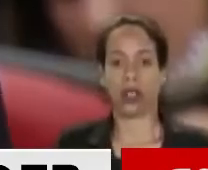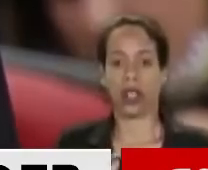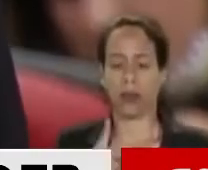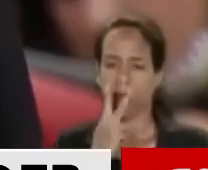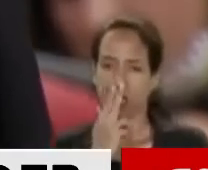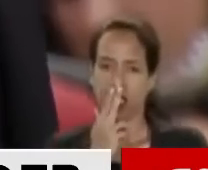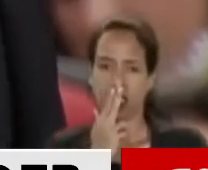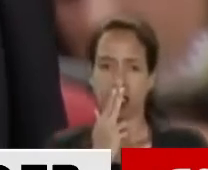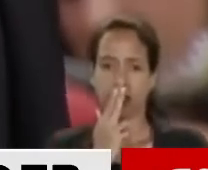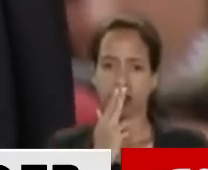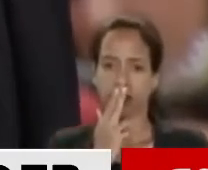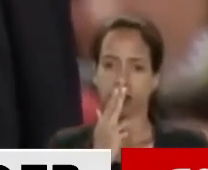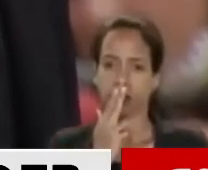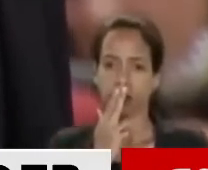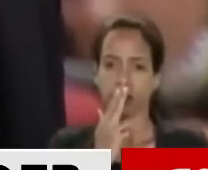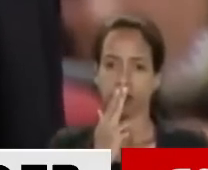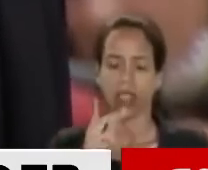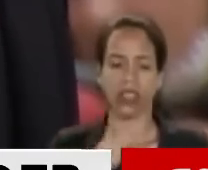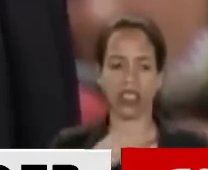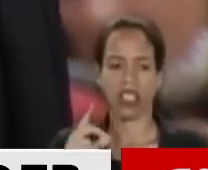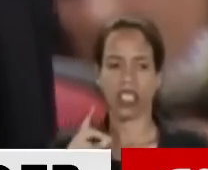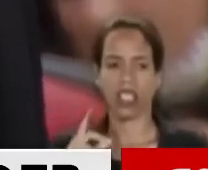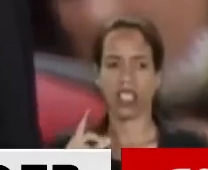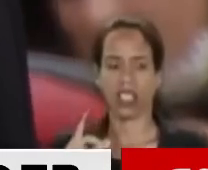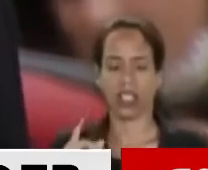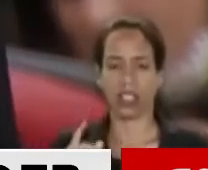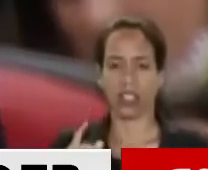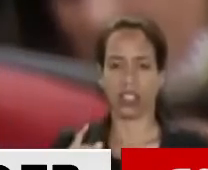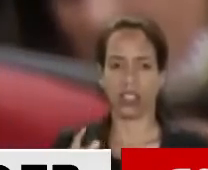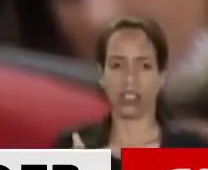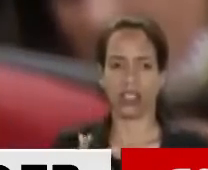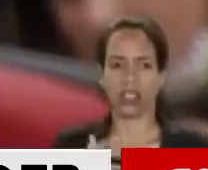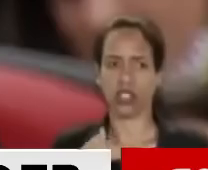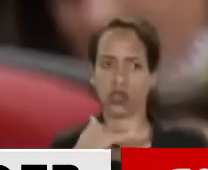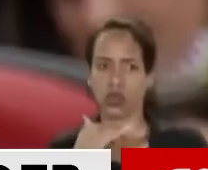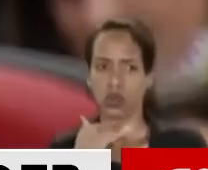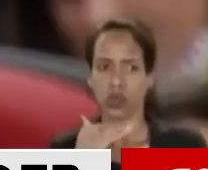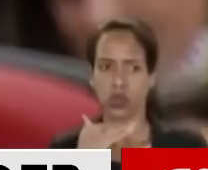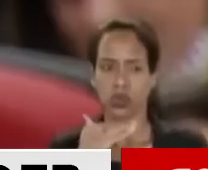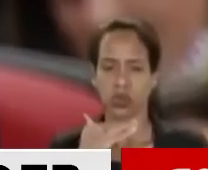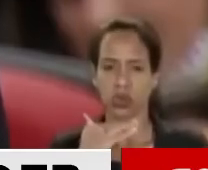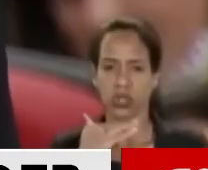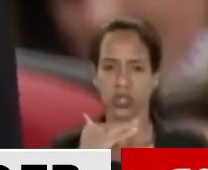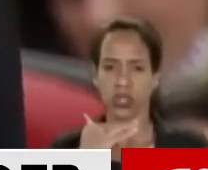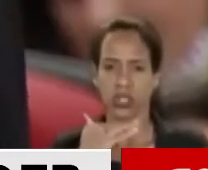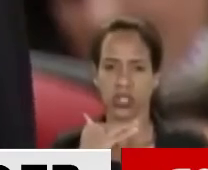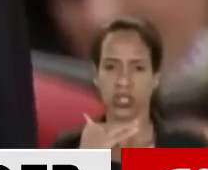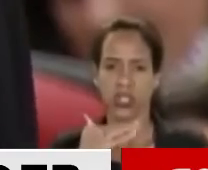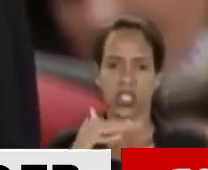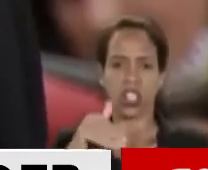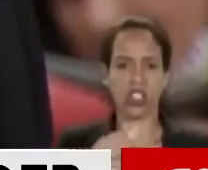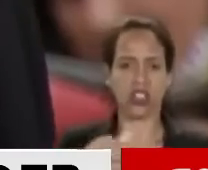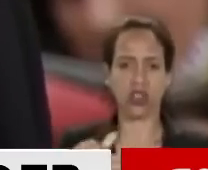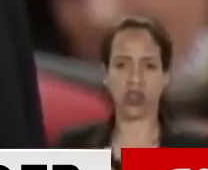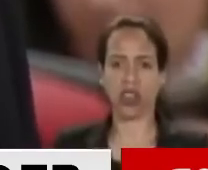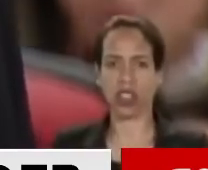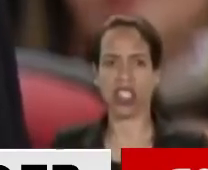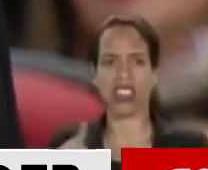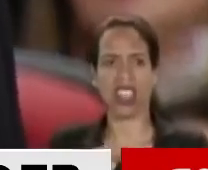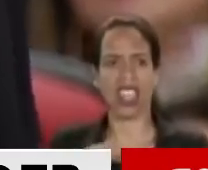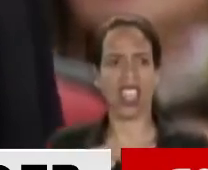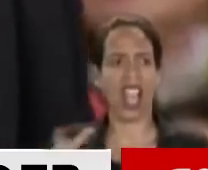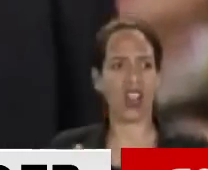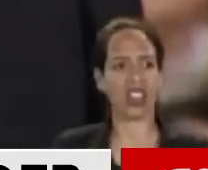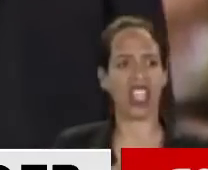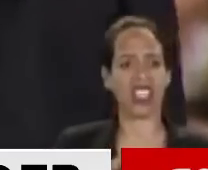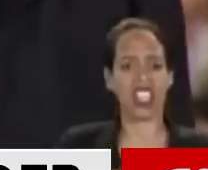Patente. São tipos que, num escrutínio severo, isso seria legítimo, teriam o condão de gerar multas. Ou